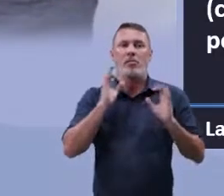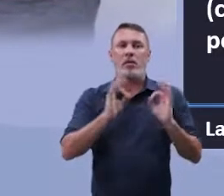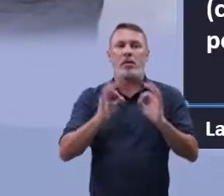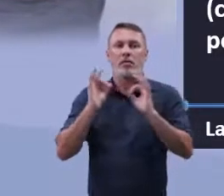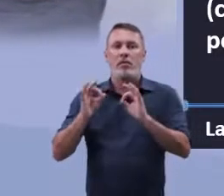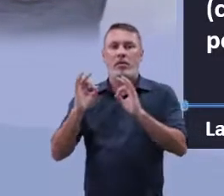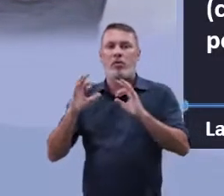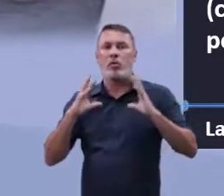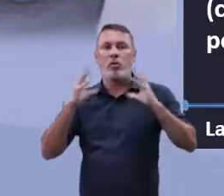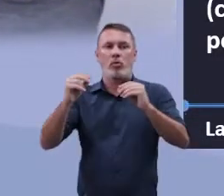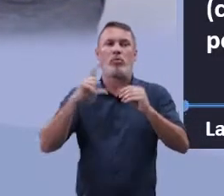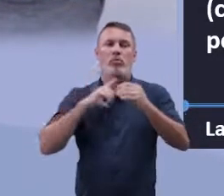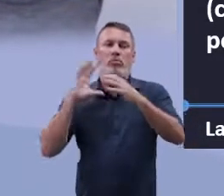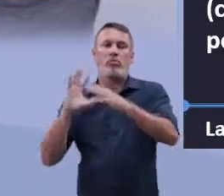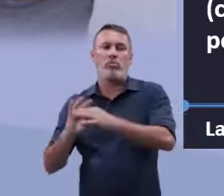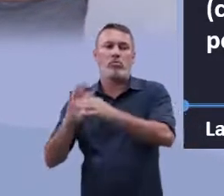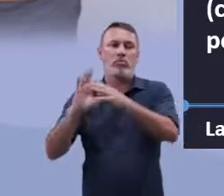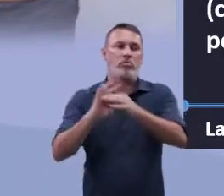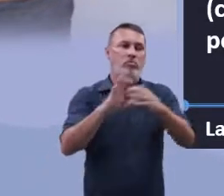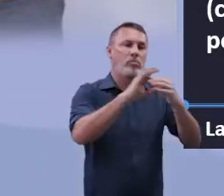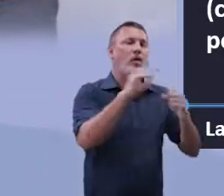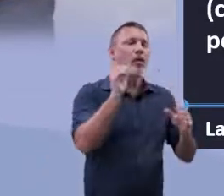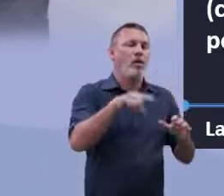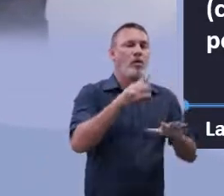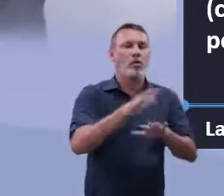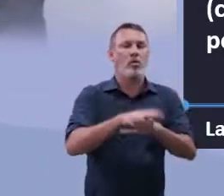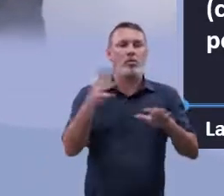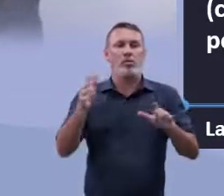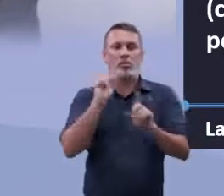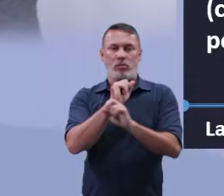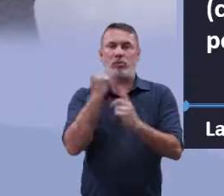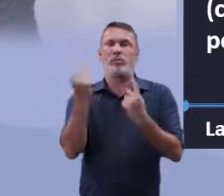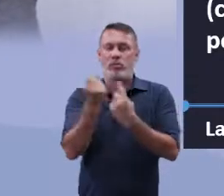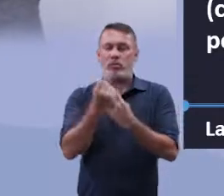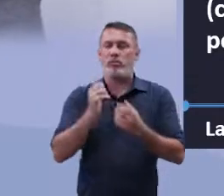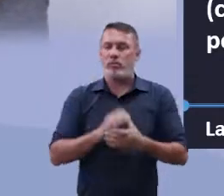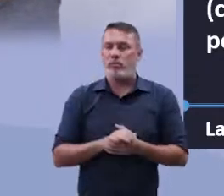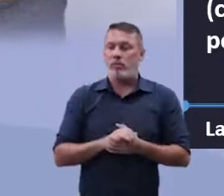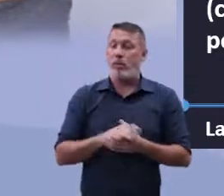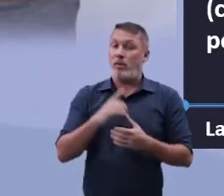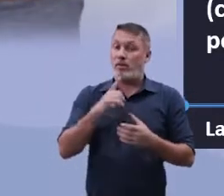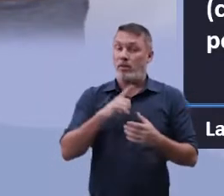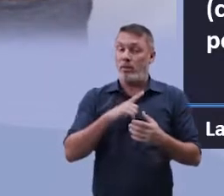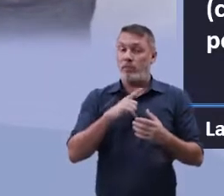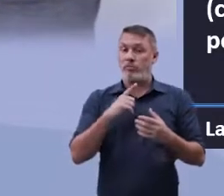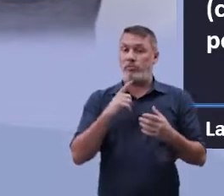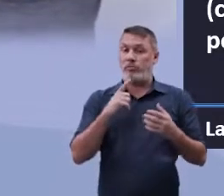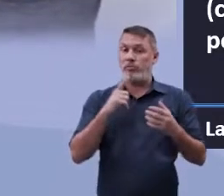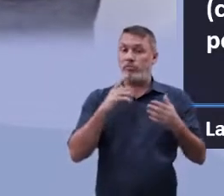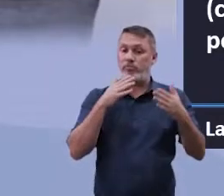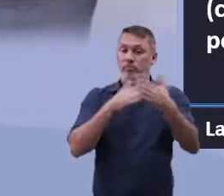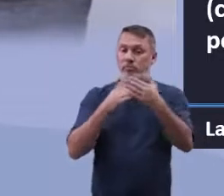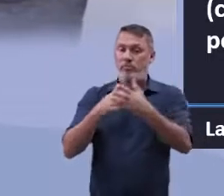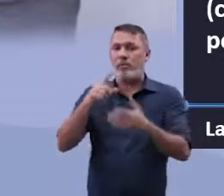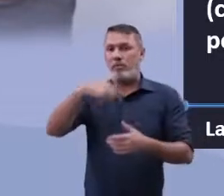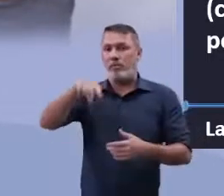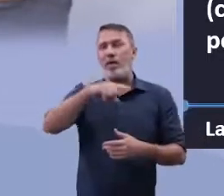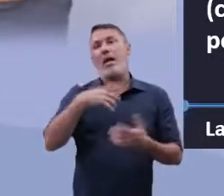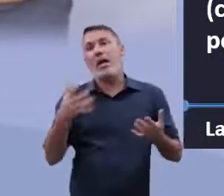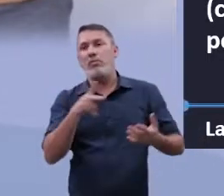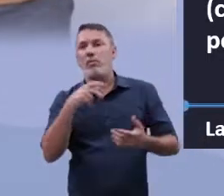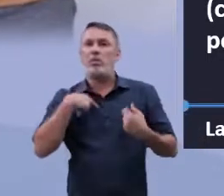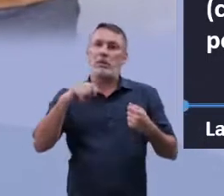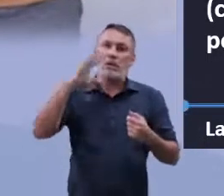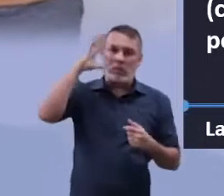à exclusão social. Aí bate naquilo que você talvez pensou, professor, mas eu preciso resolver outros problemas. Sim, nós temos